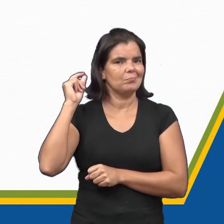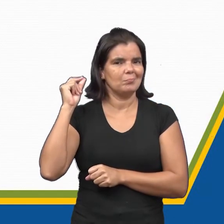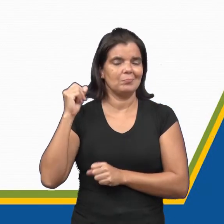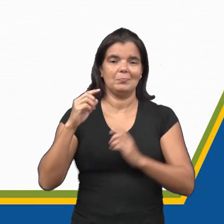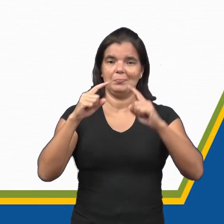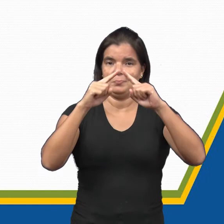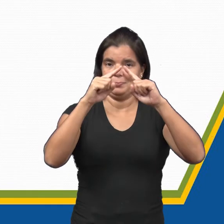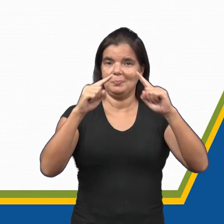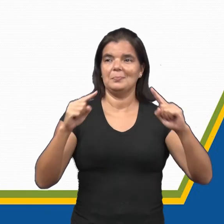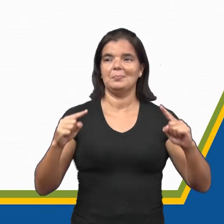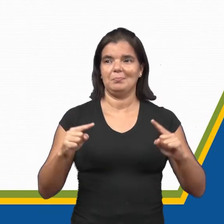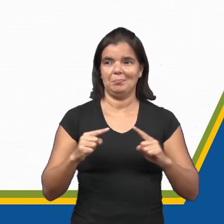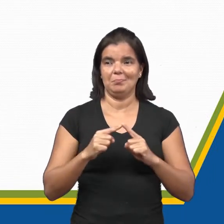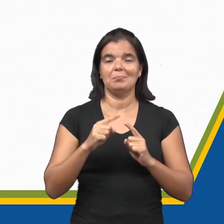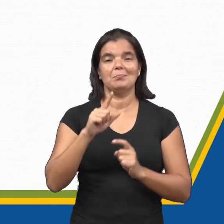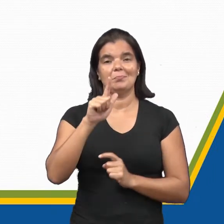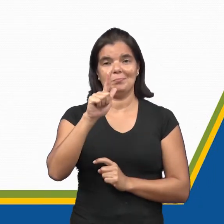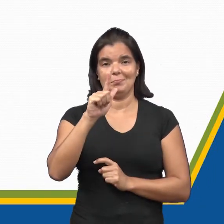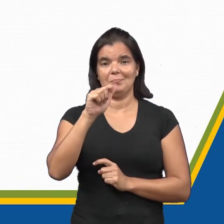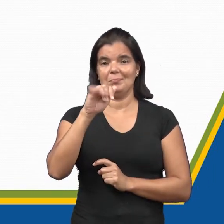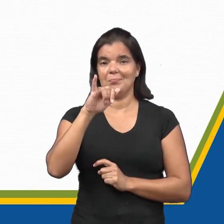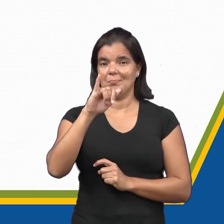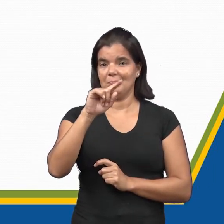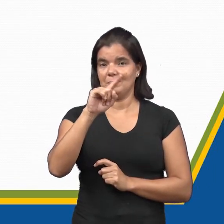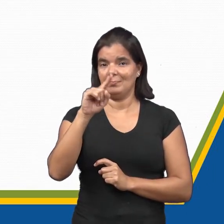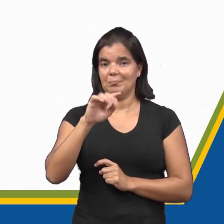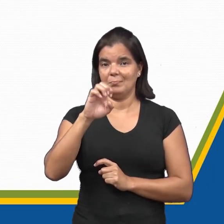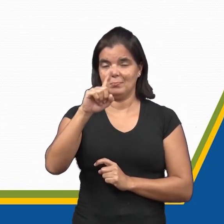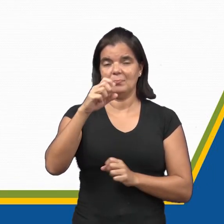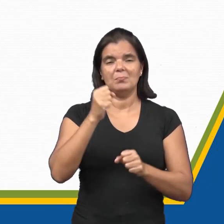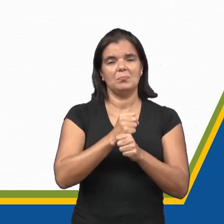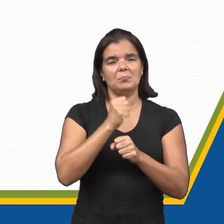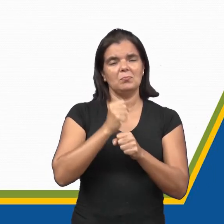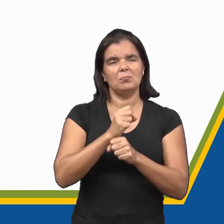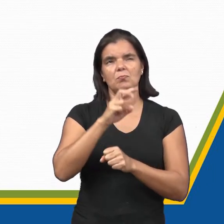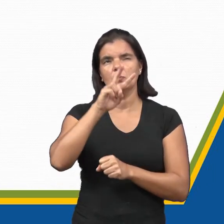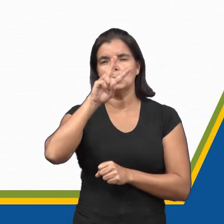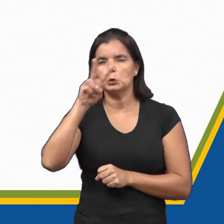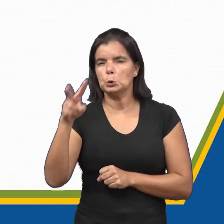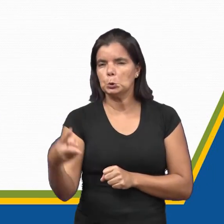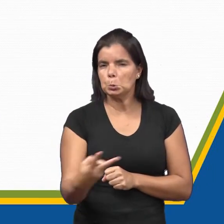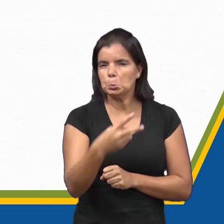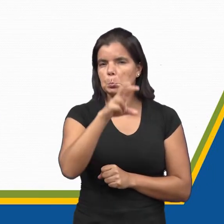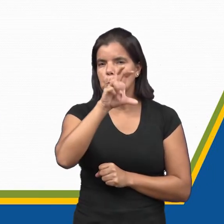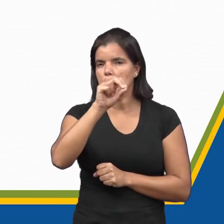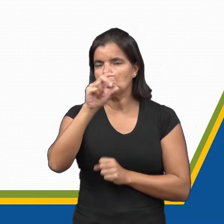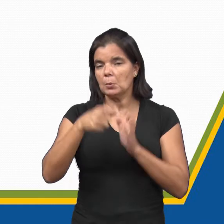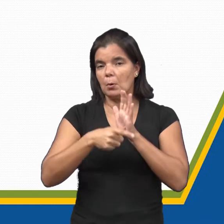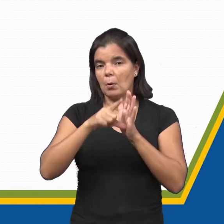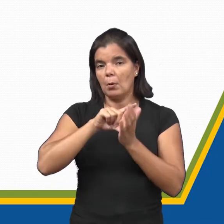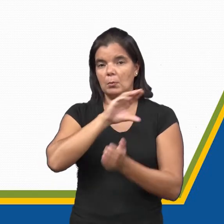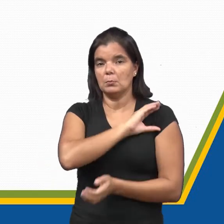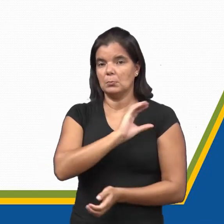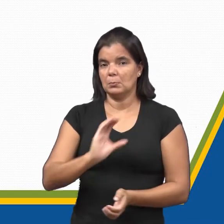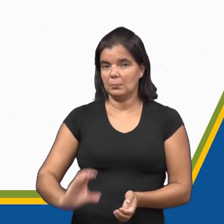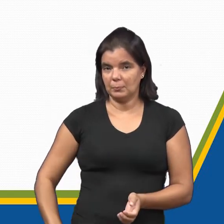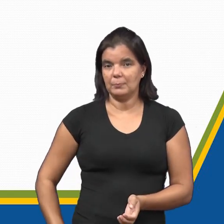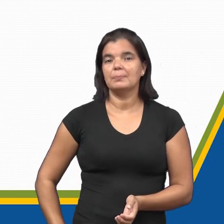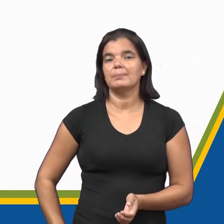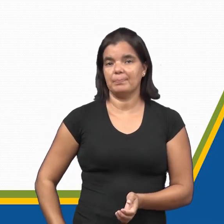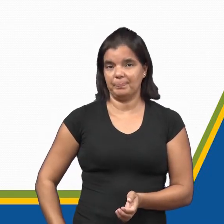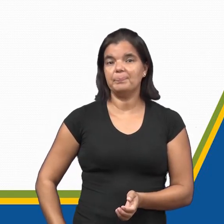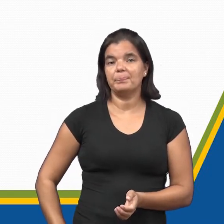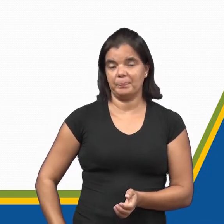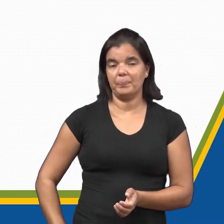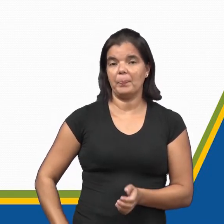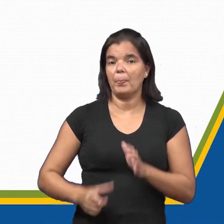as pirâmides de Gizé, que foram construídas por volta de 2.500 anos antes de Cristo, numa